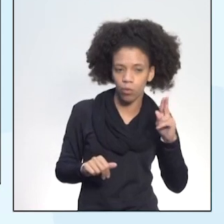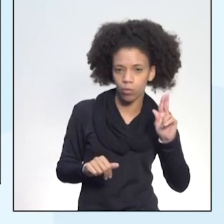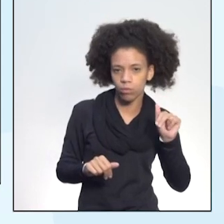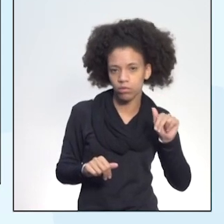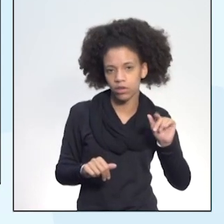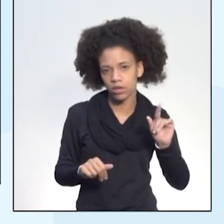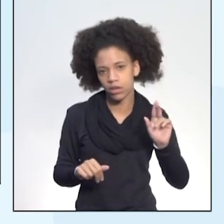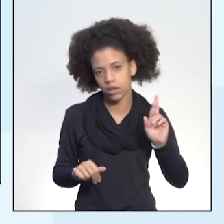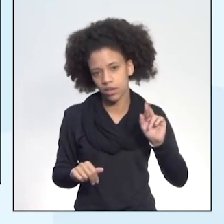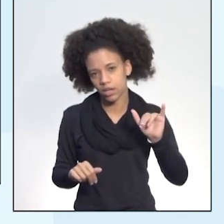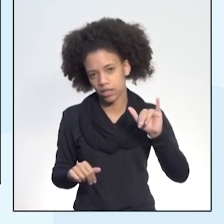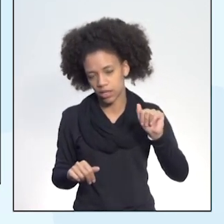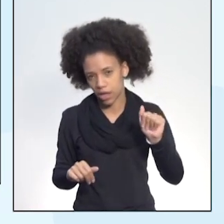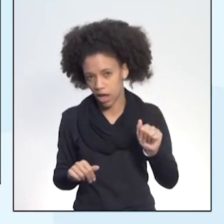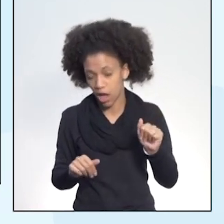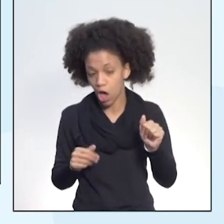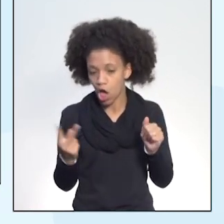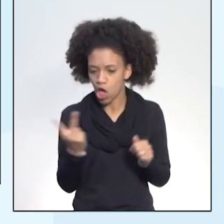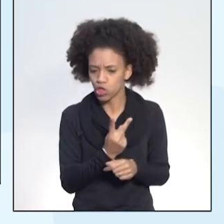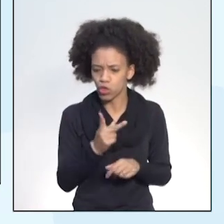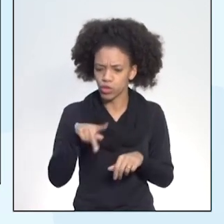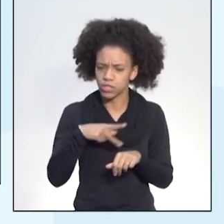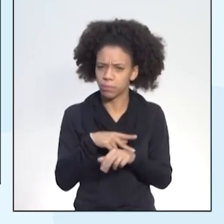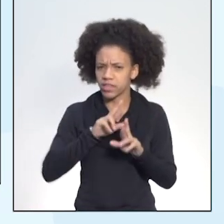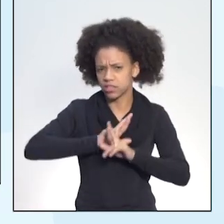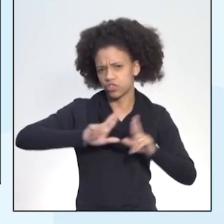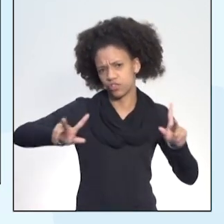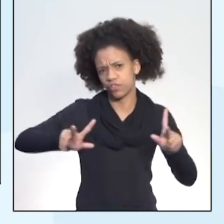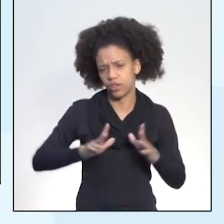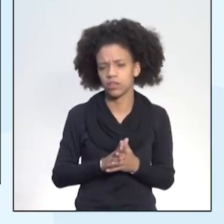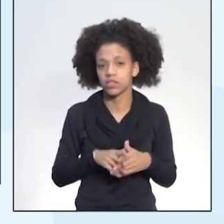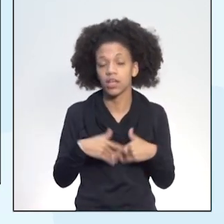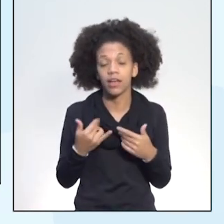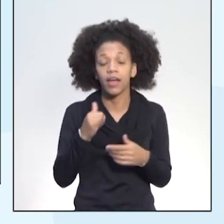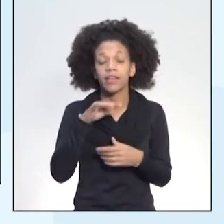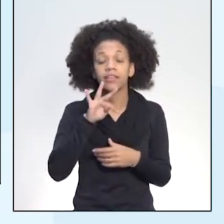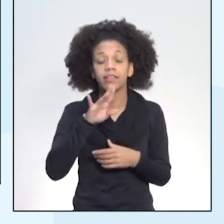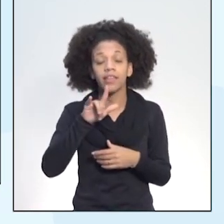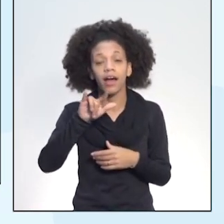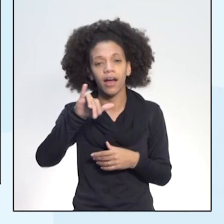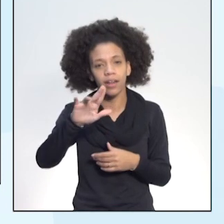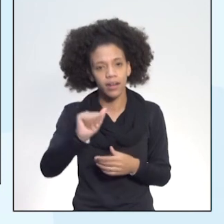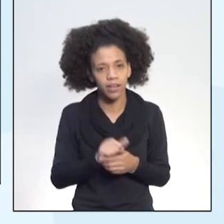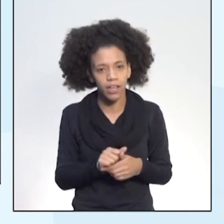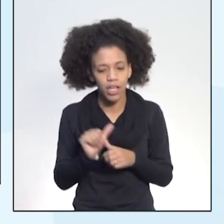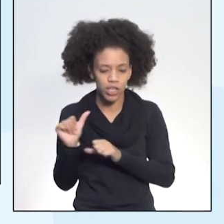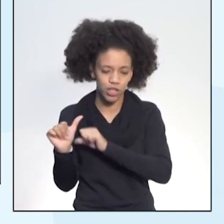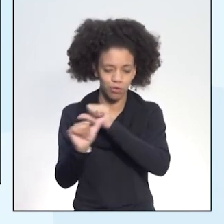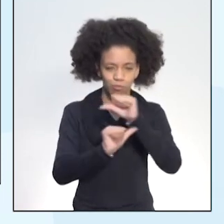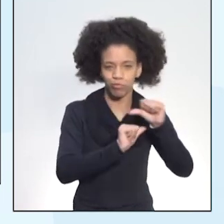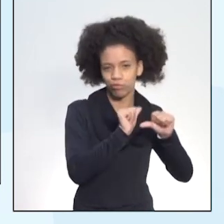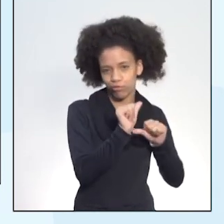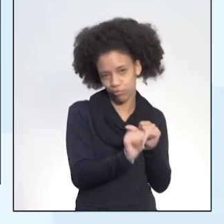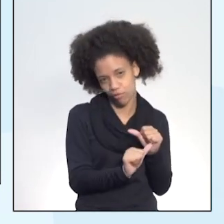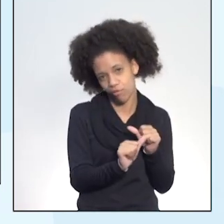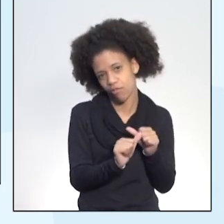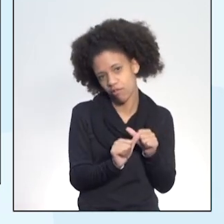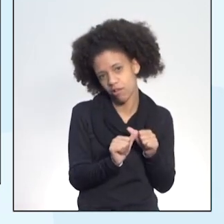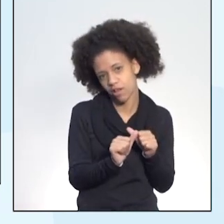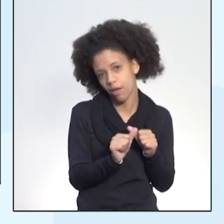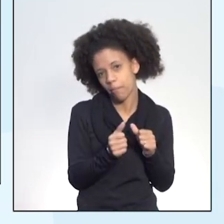tornaram dois países distintos. E a Itália, que mudou de lado, foi para os lados dos